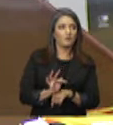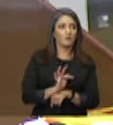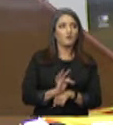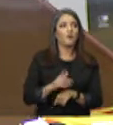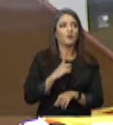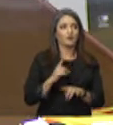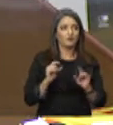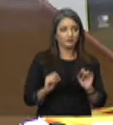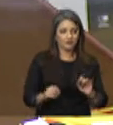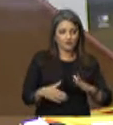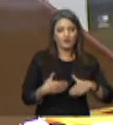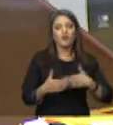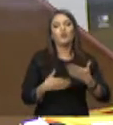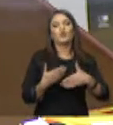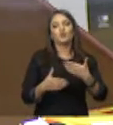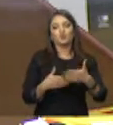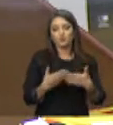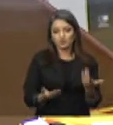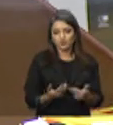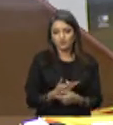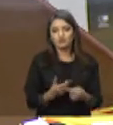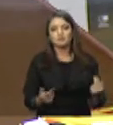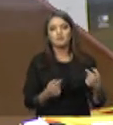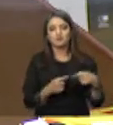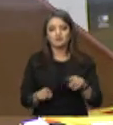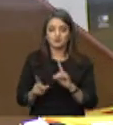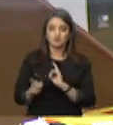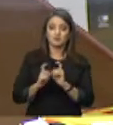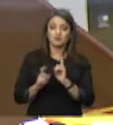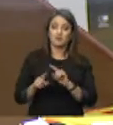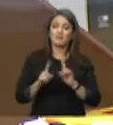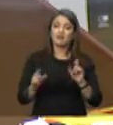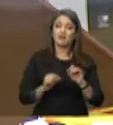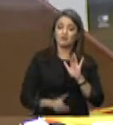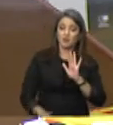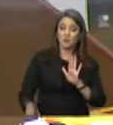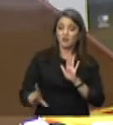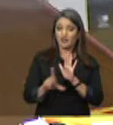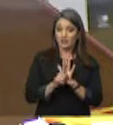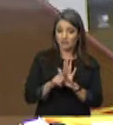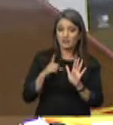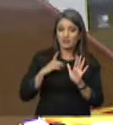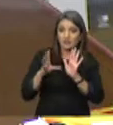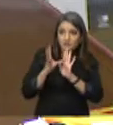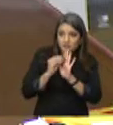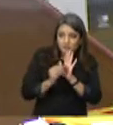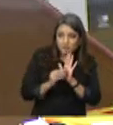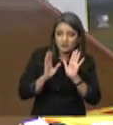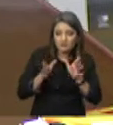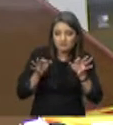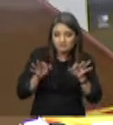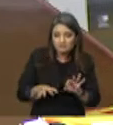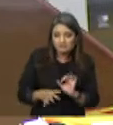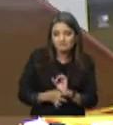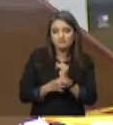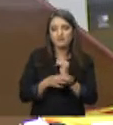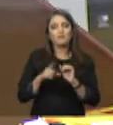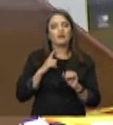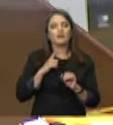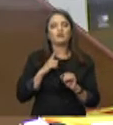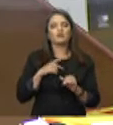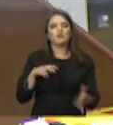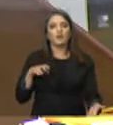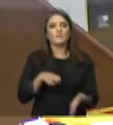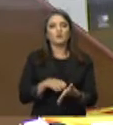reordenar rotinas procedimentais das ações de improbidade diz mas antes de uma lei substancial em tentar andar como disse a